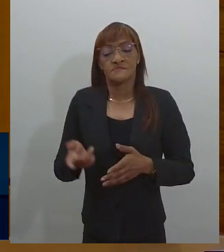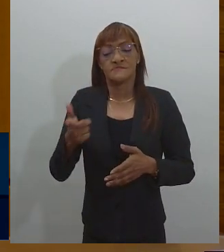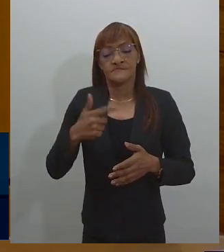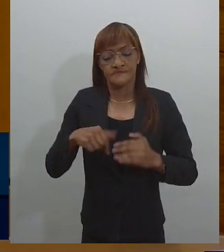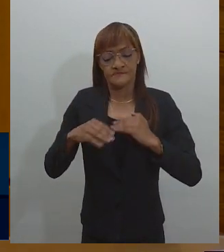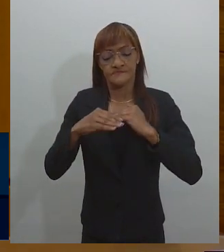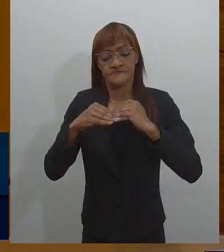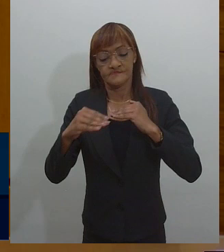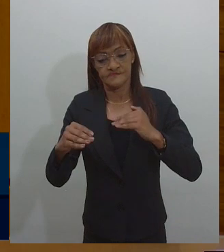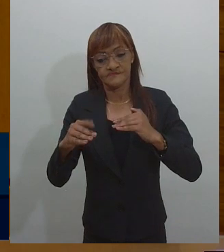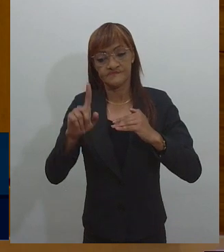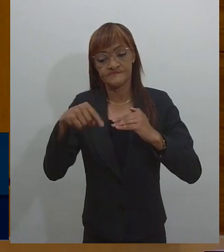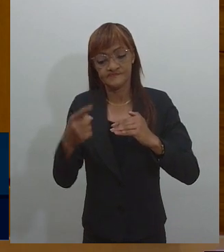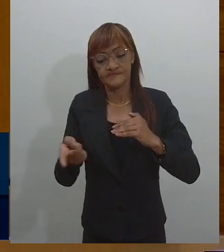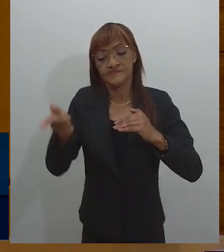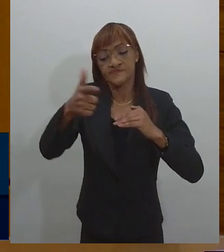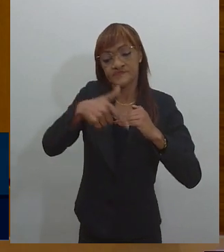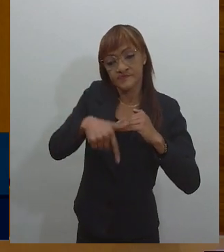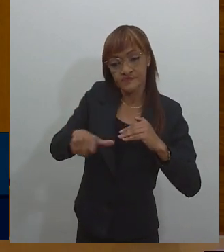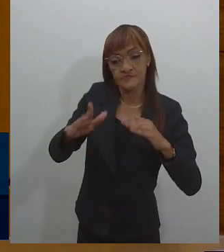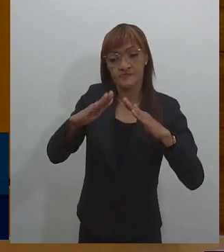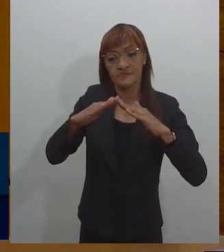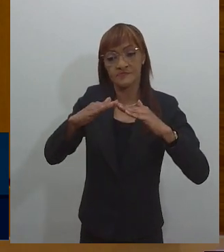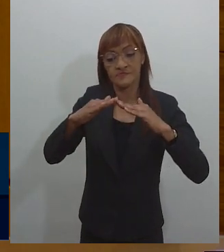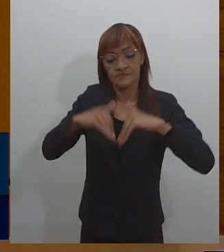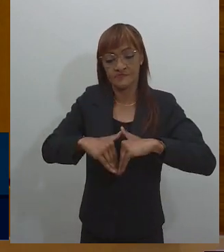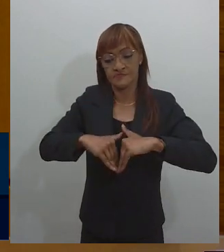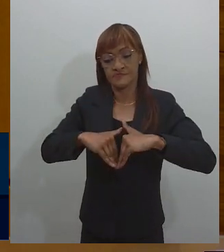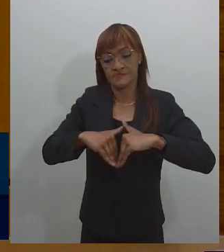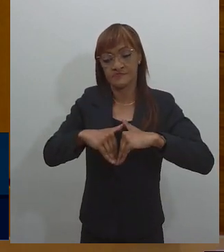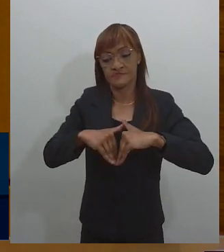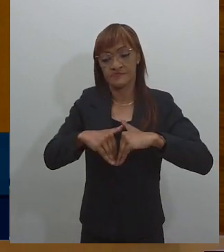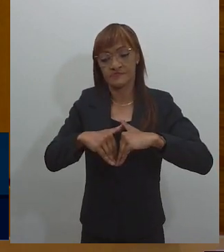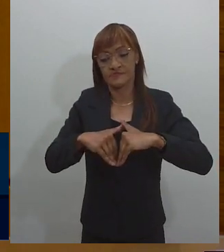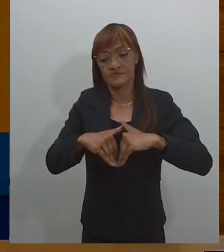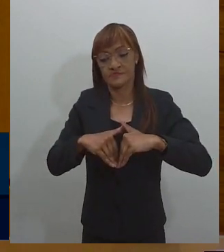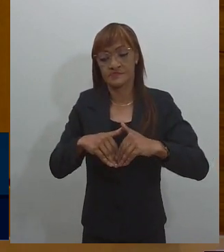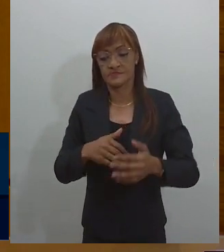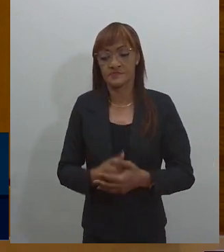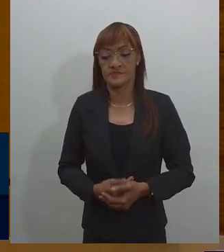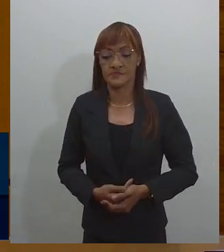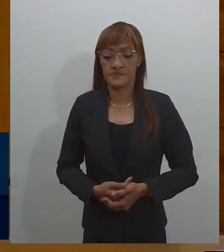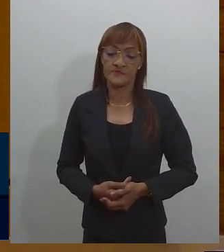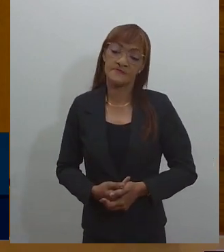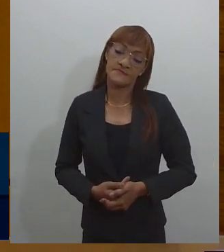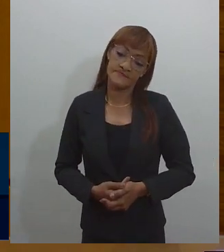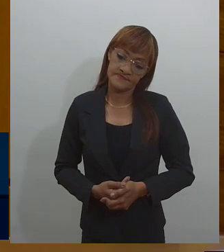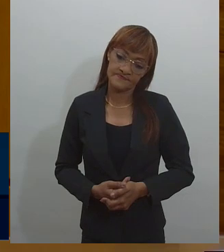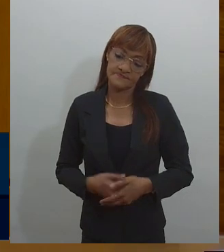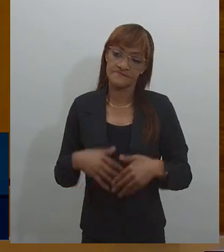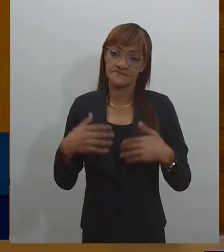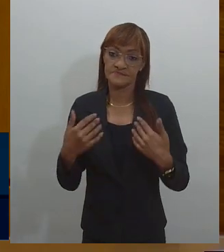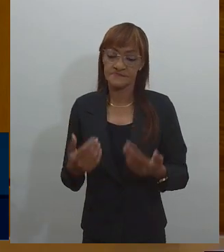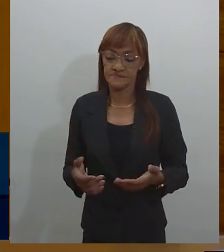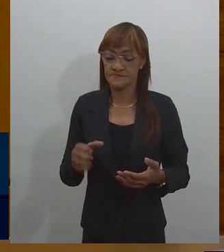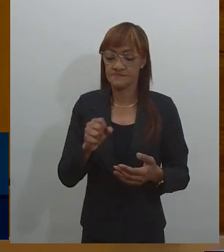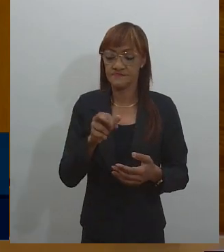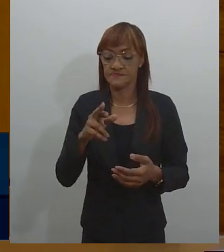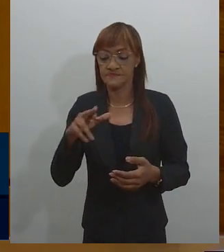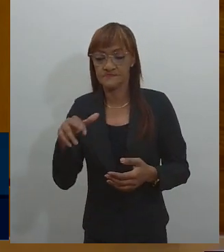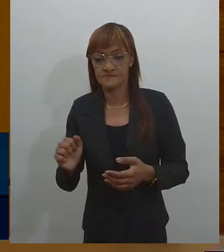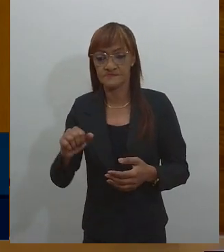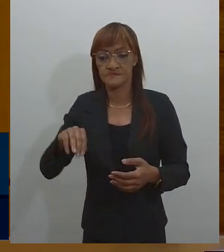vez, abrirem essas pistas novamente com buracos. De Serra do Machado até